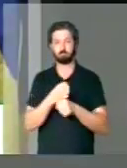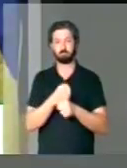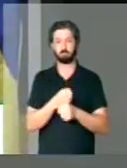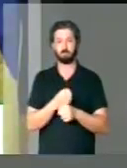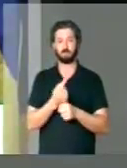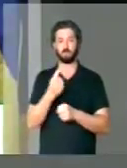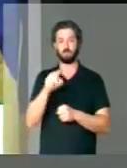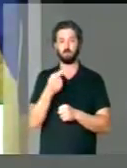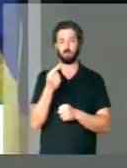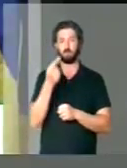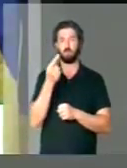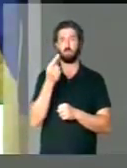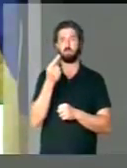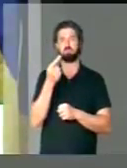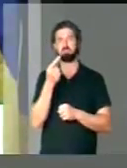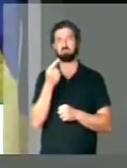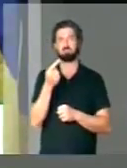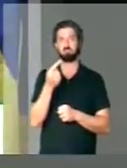de